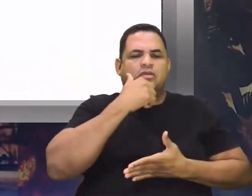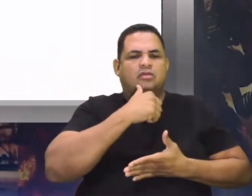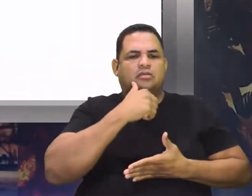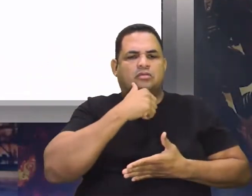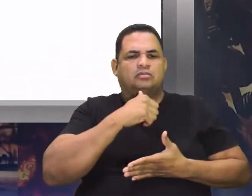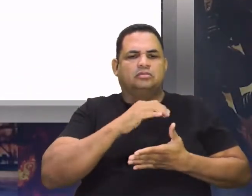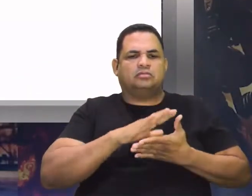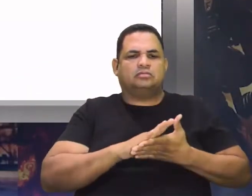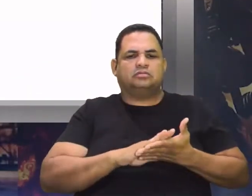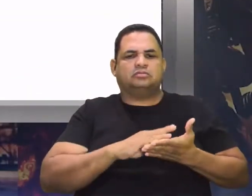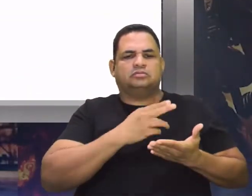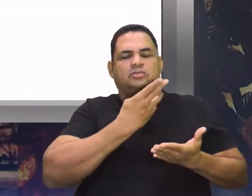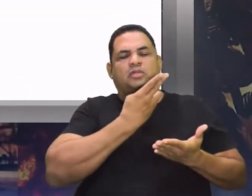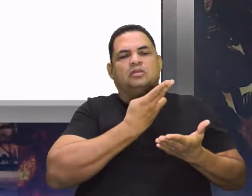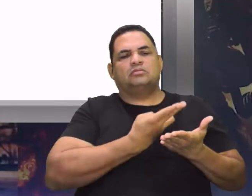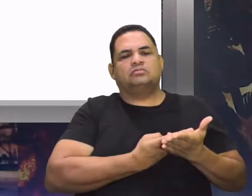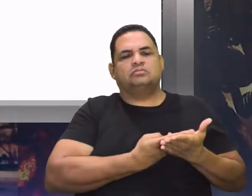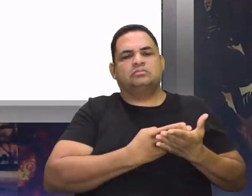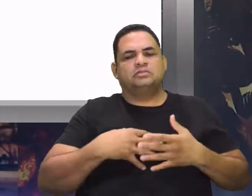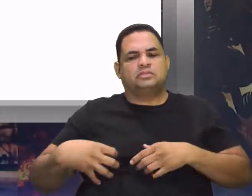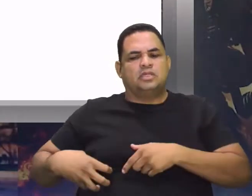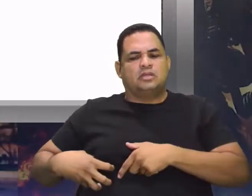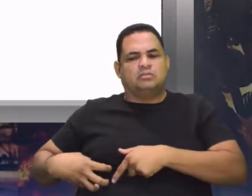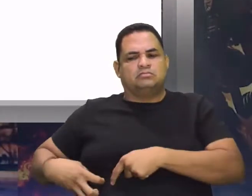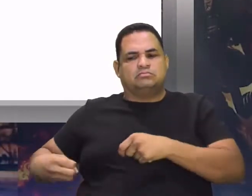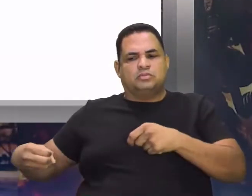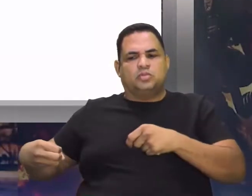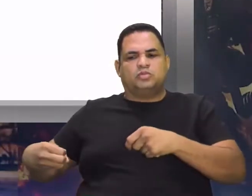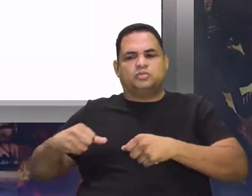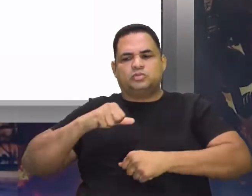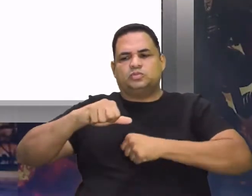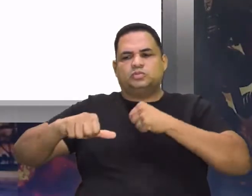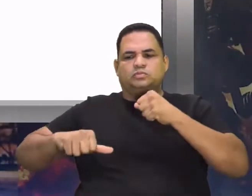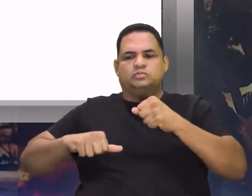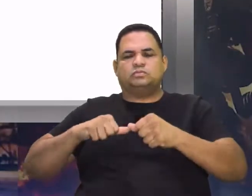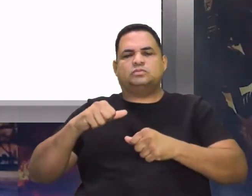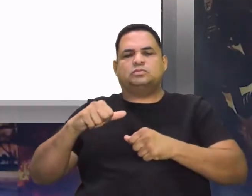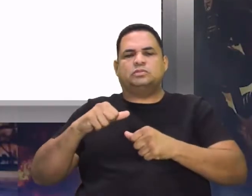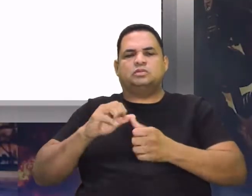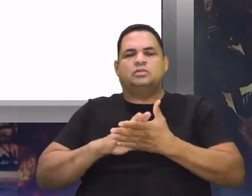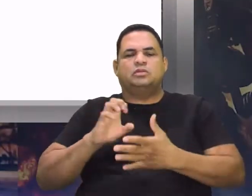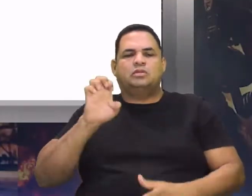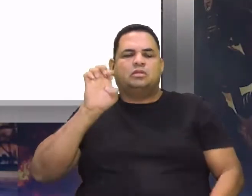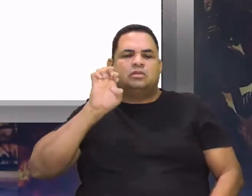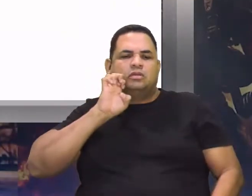Adão dormir, tirou a costela de Adão e, puf, fez a Eva.